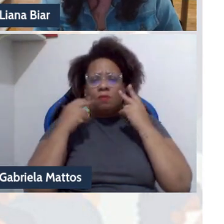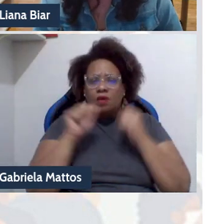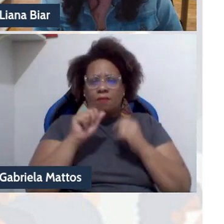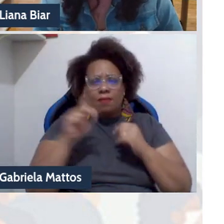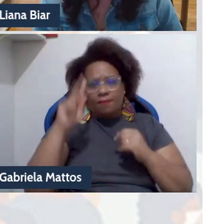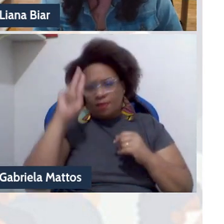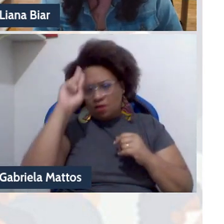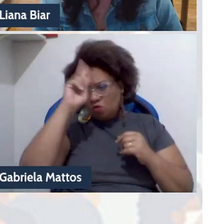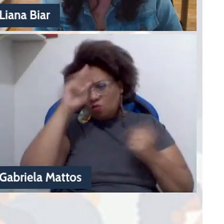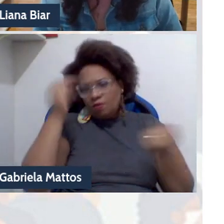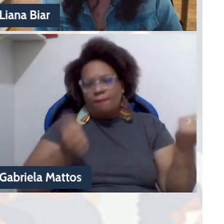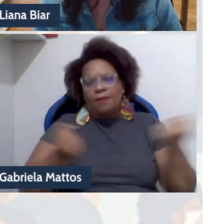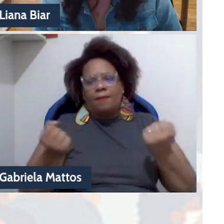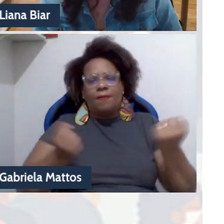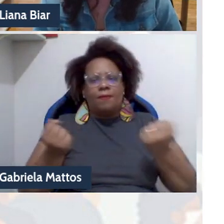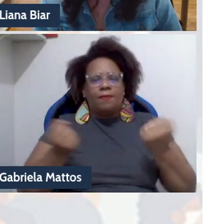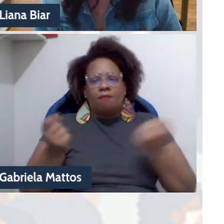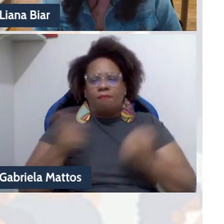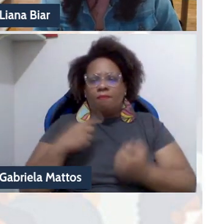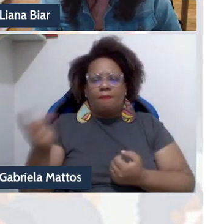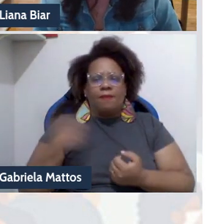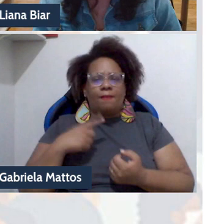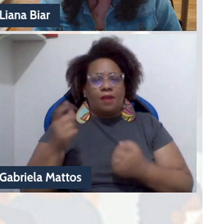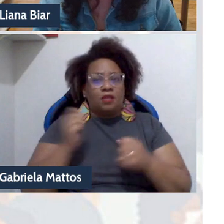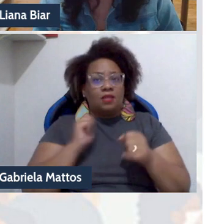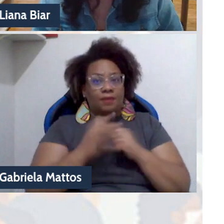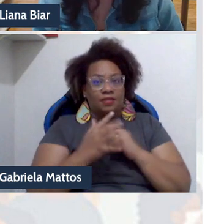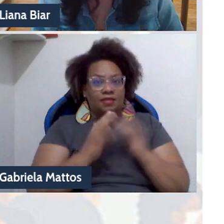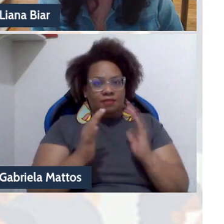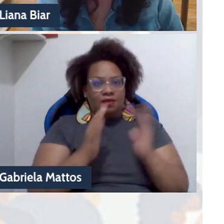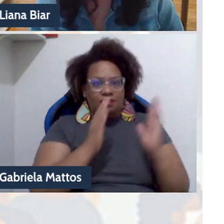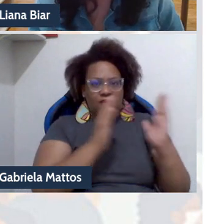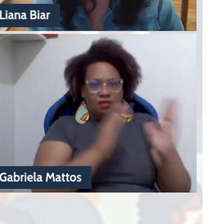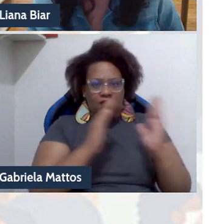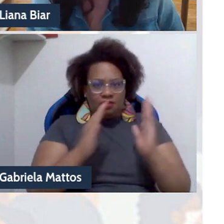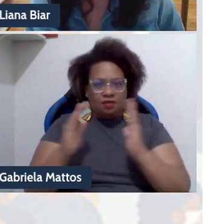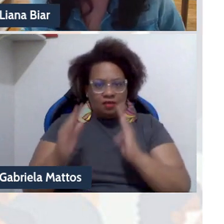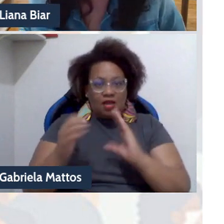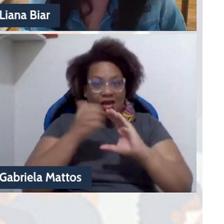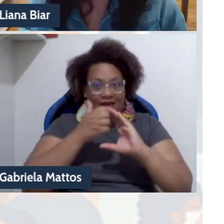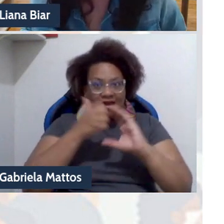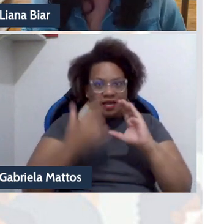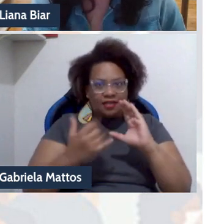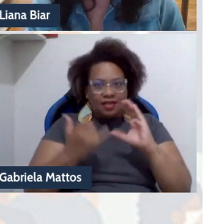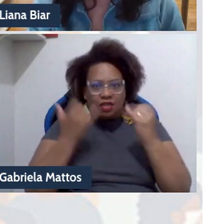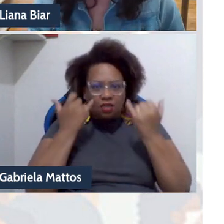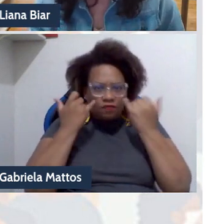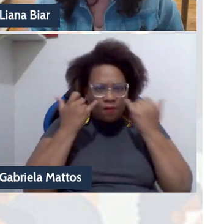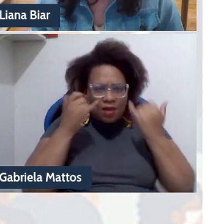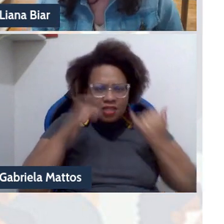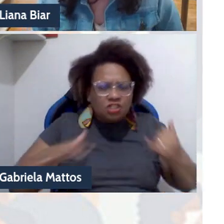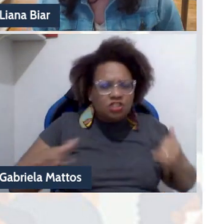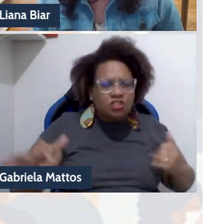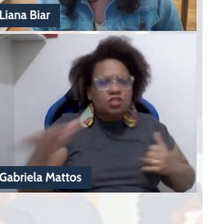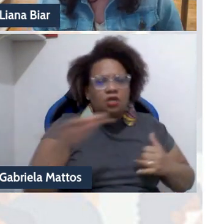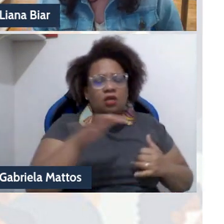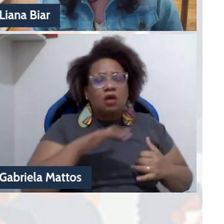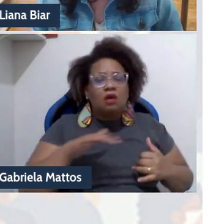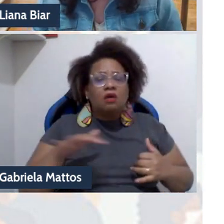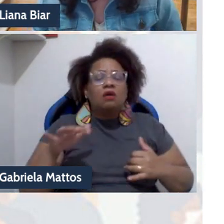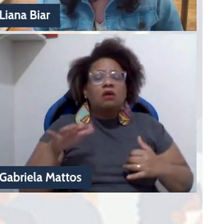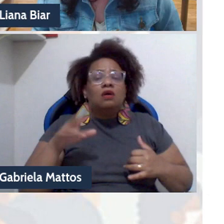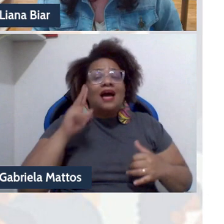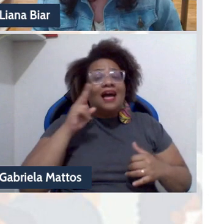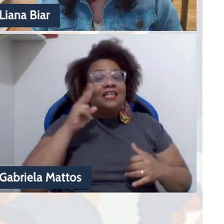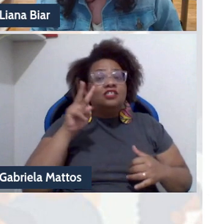dirigindo durante a pandemia. Vocês vão ver que, e essa é uma característica do corpus, né, de maneira mais ampla, que as histórias dessas mulheres são